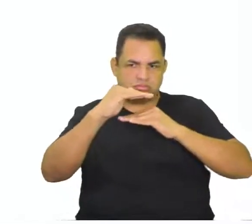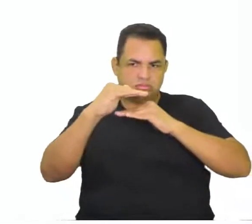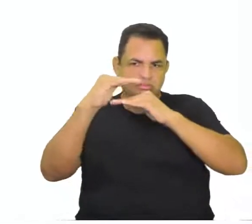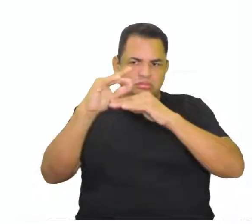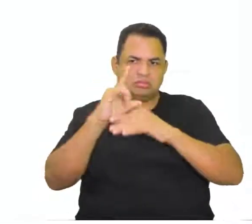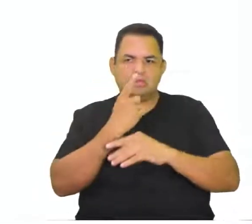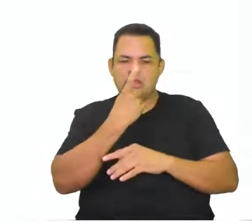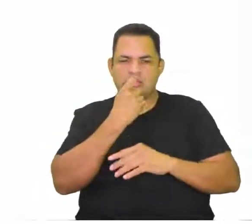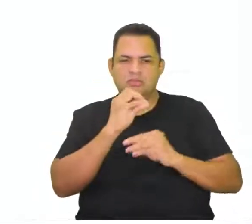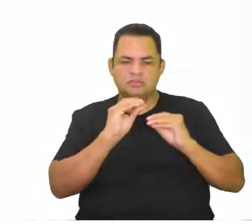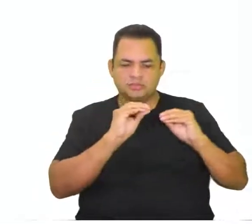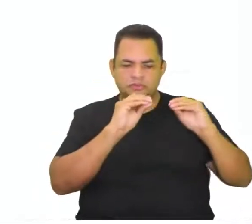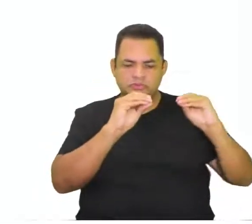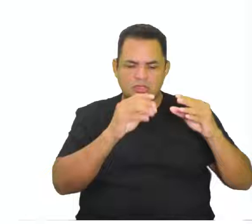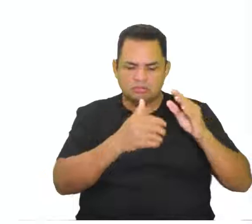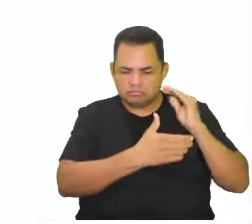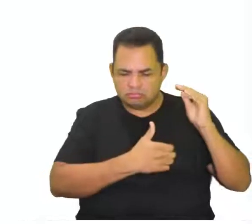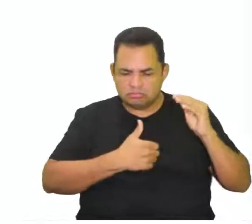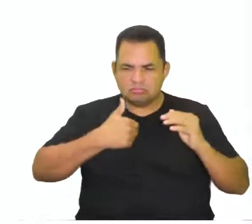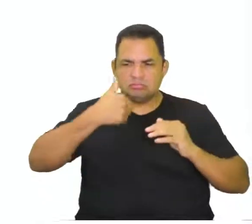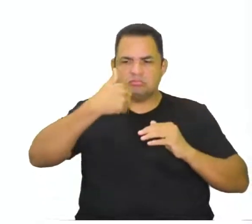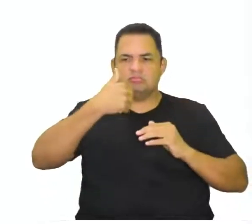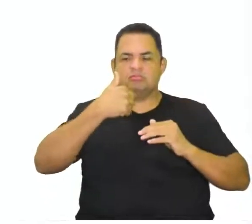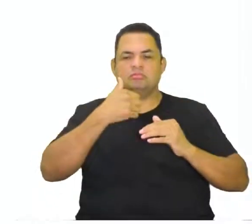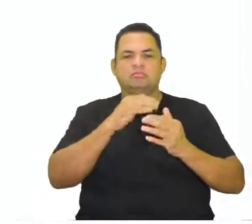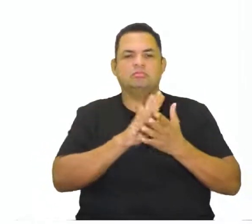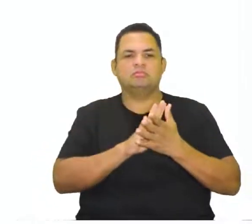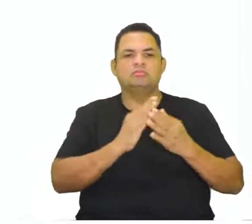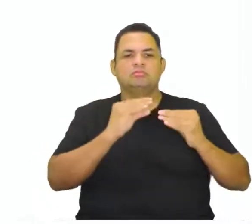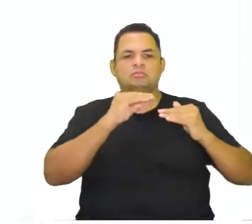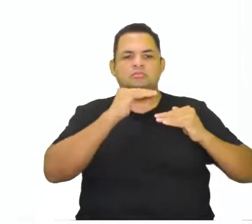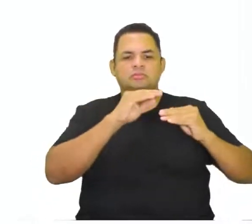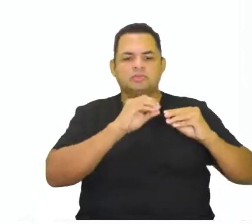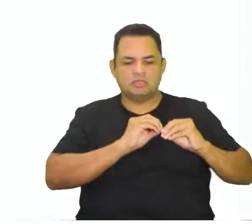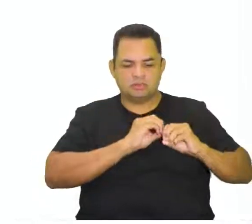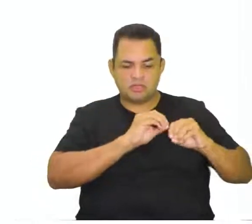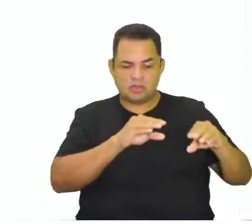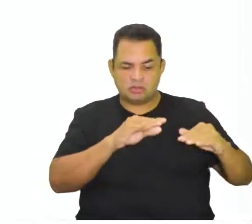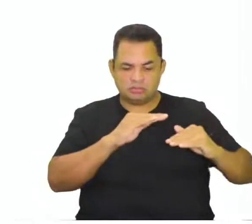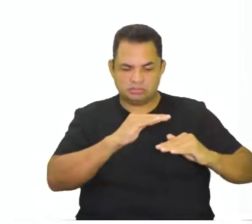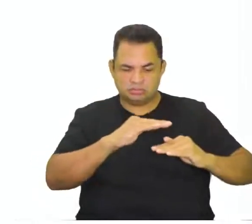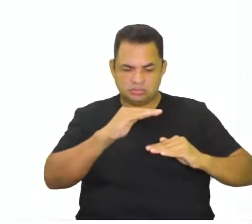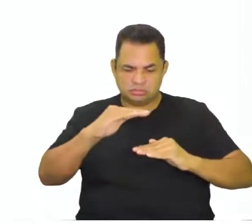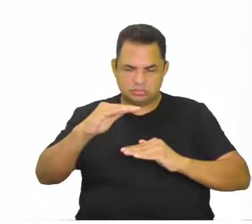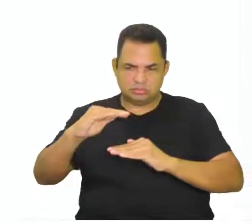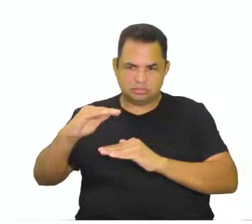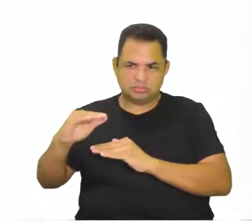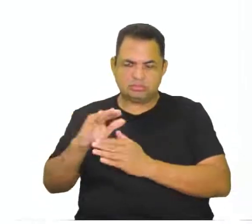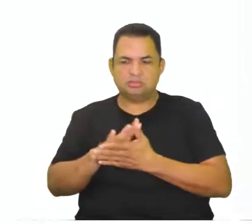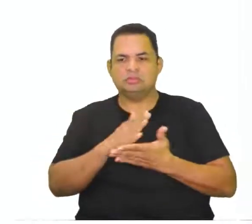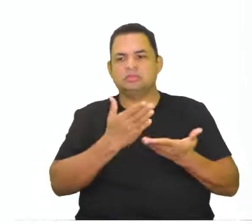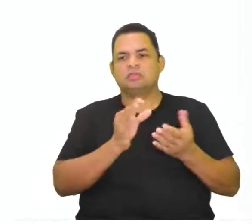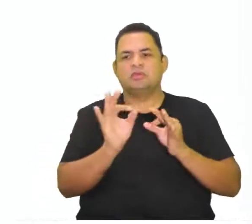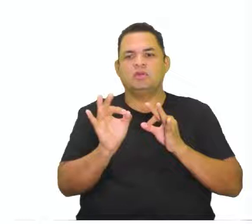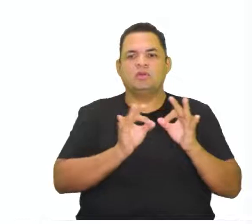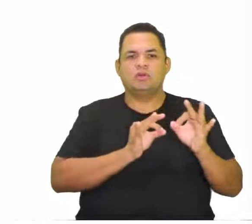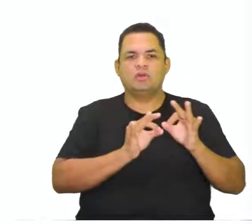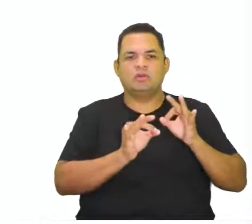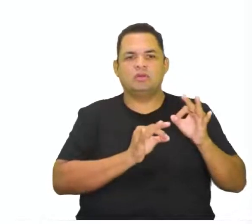lixão melhorado. A gente tem o lixo jogado sobre o solo sem tratamento também, só que esse lixo ele